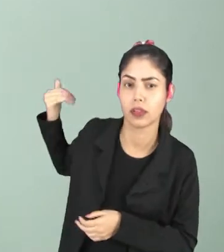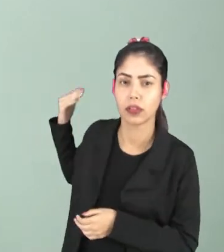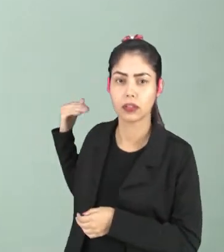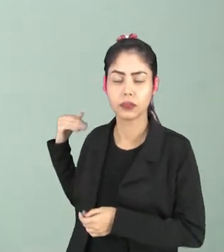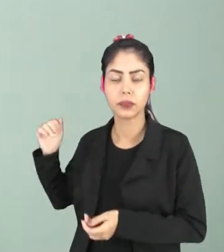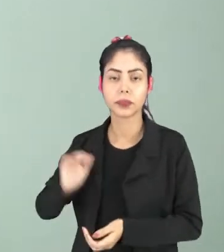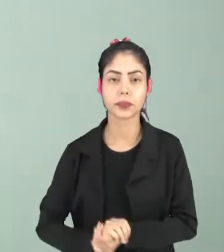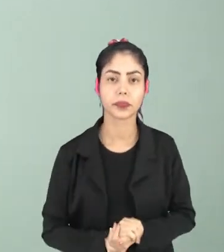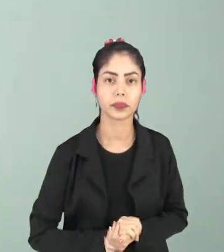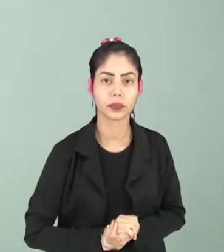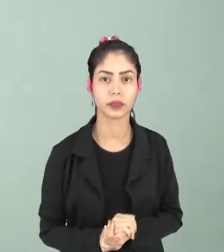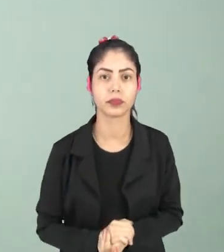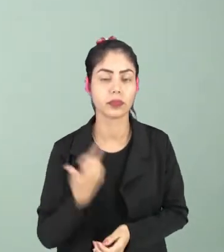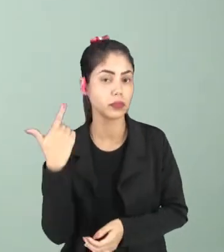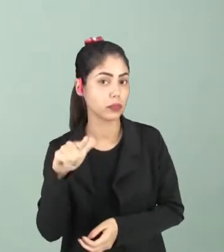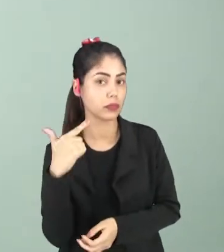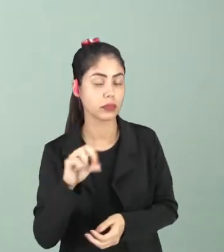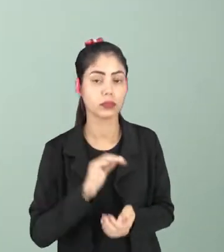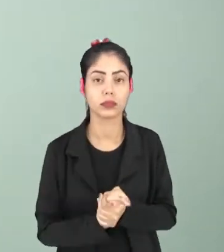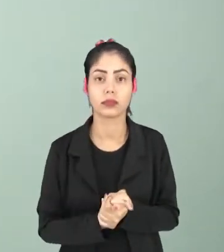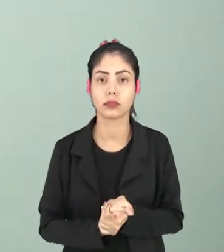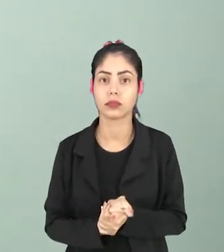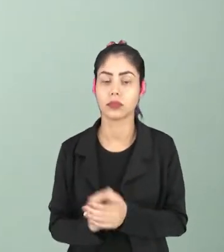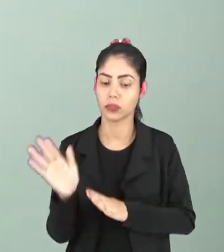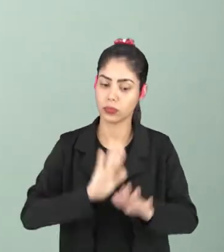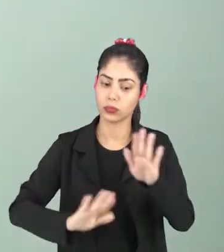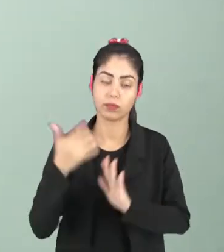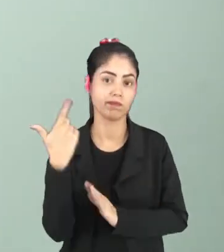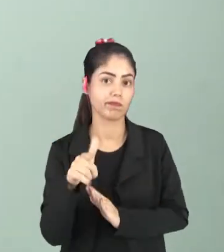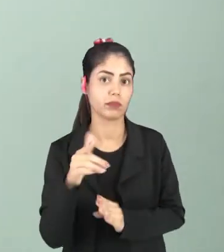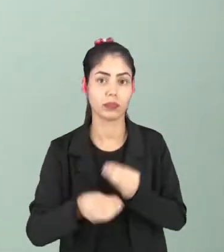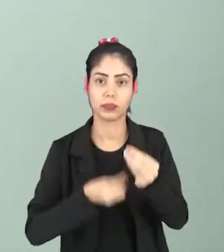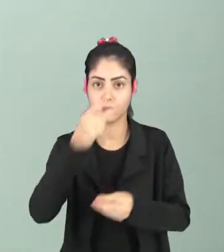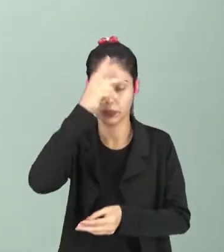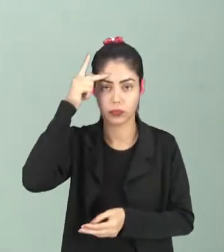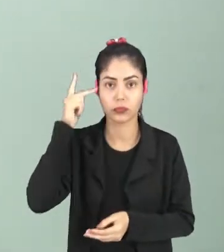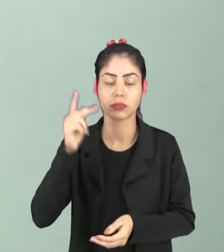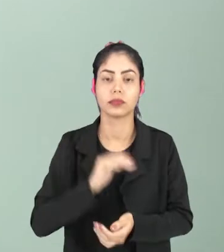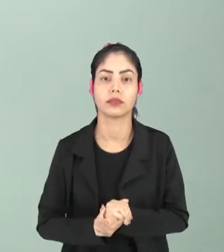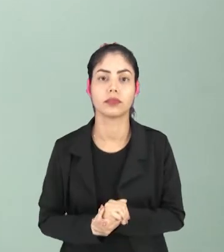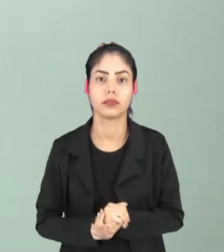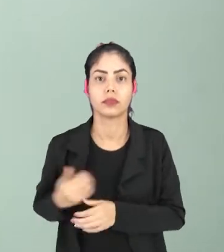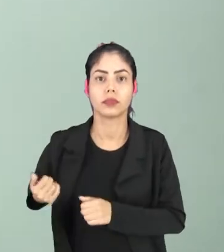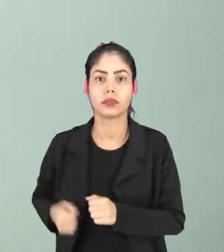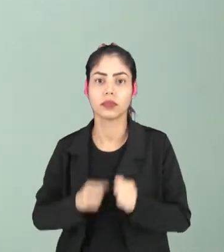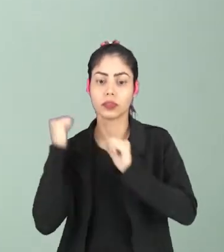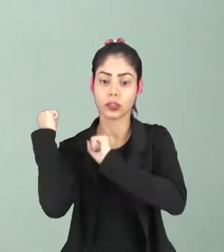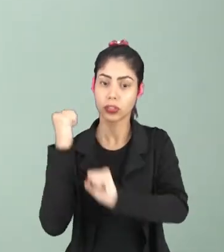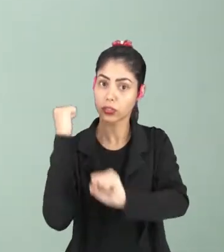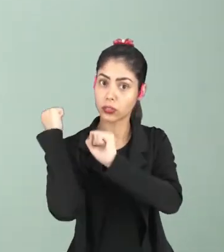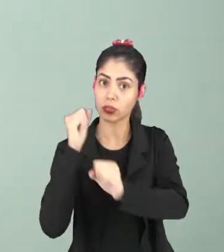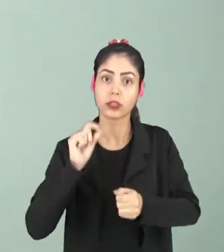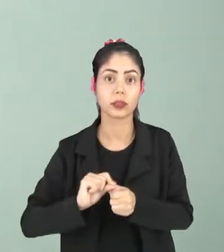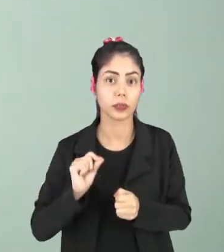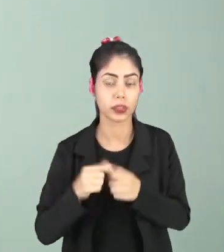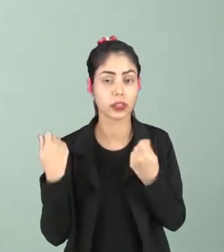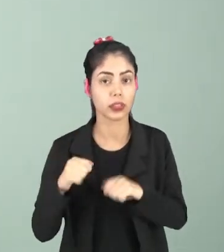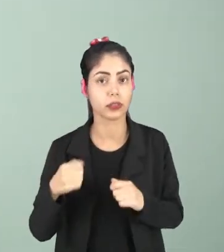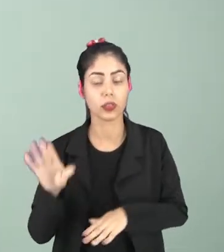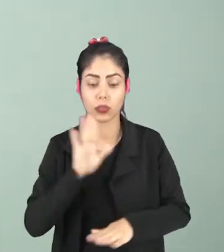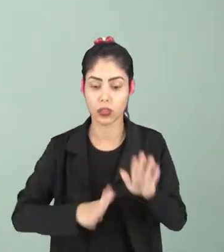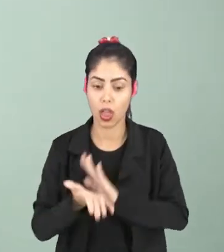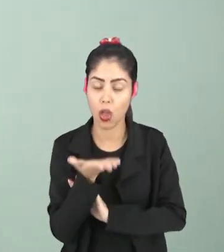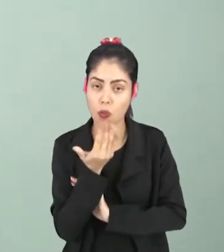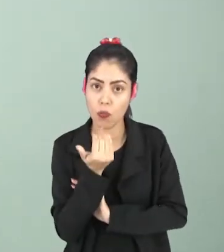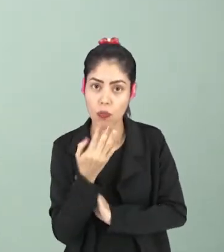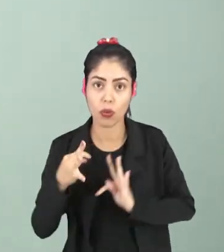da civilização, não existiam métodos de conservação dos alimentos. As pessoas, né, os caçadores, caçavam e tinham que tentar consumir